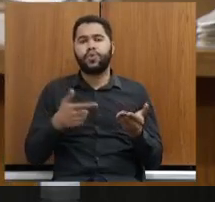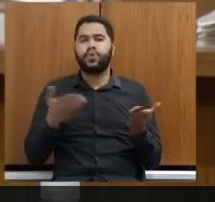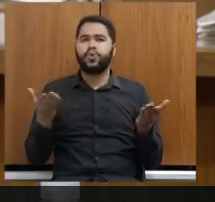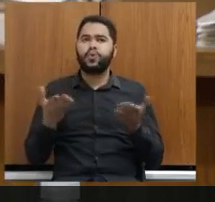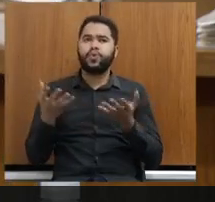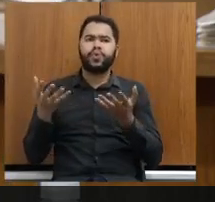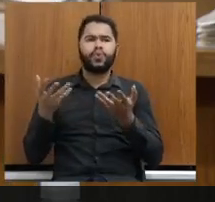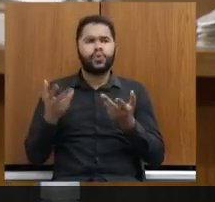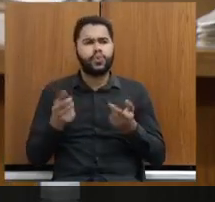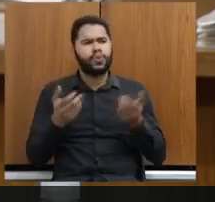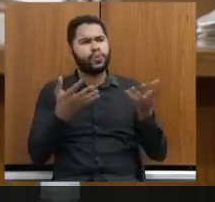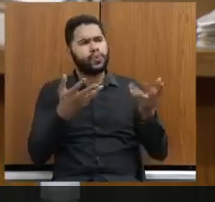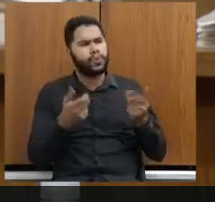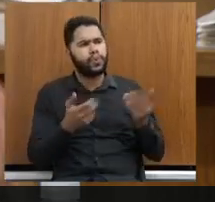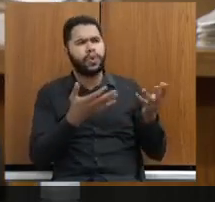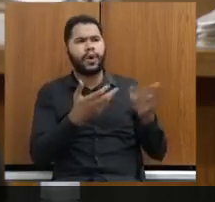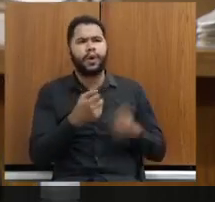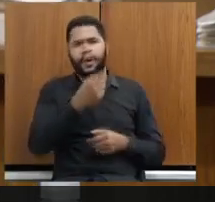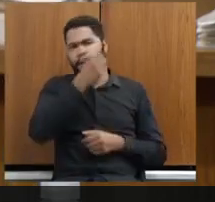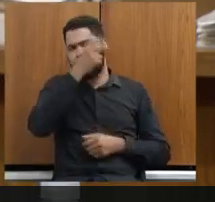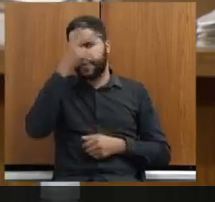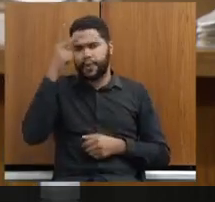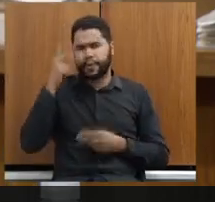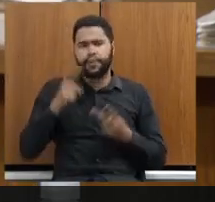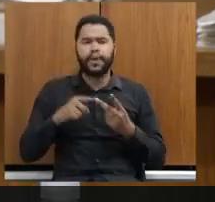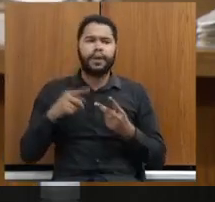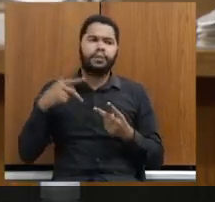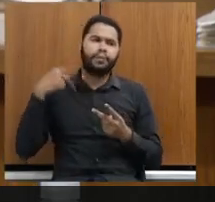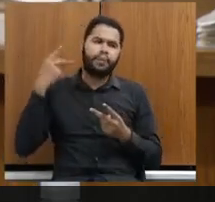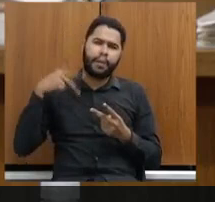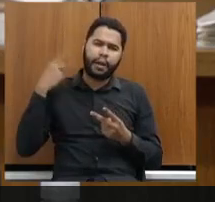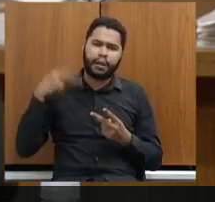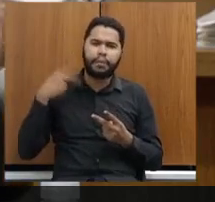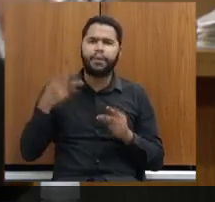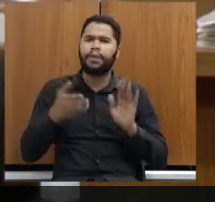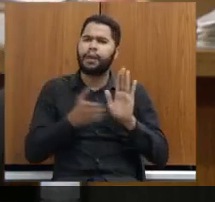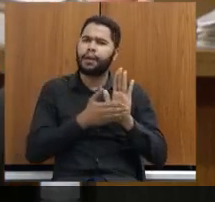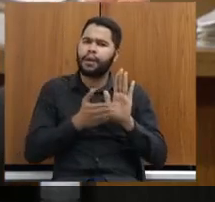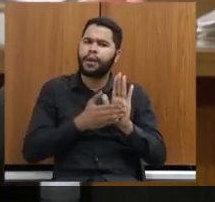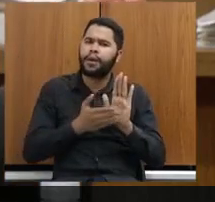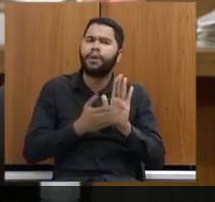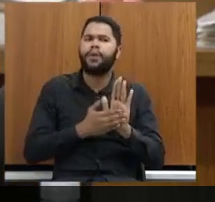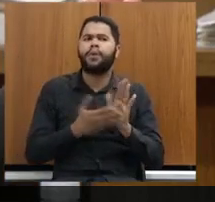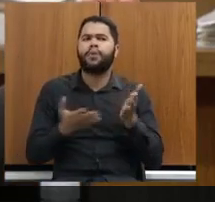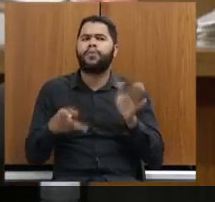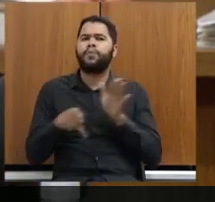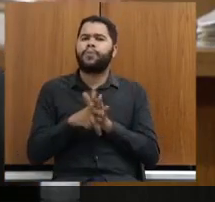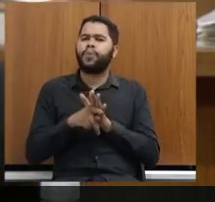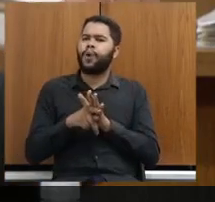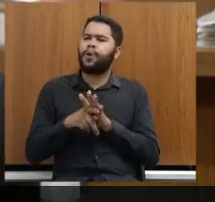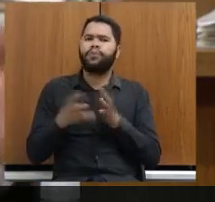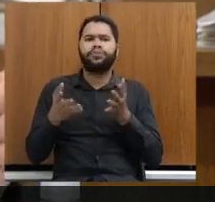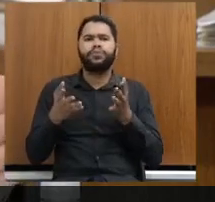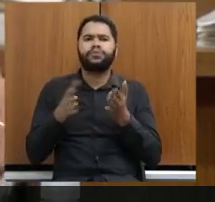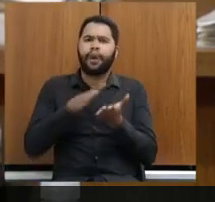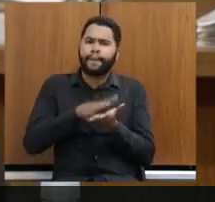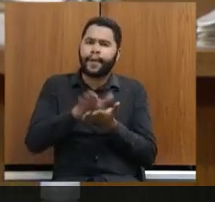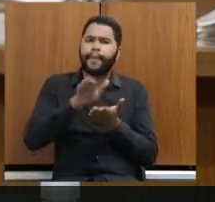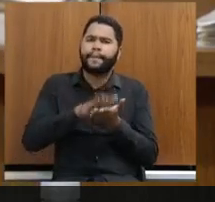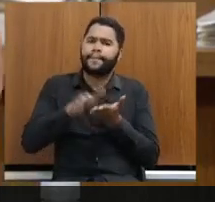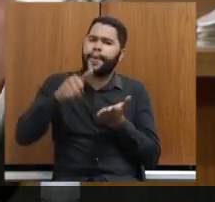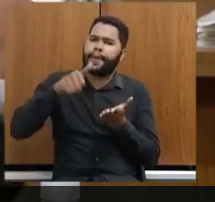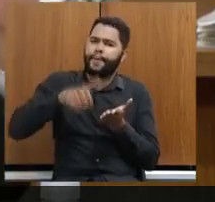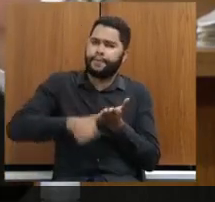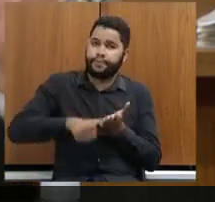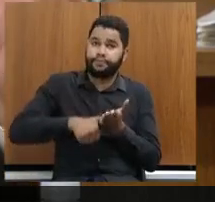eu tenho recebido diversos prefeitos parlamentares aqui pleiteando mutirões pelo Estado afora para emissão da